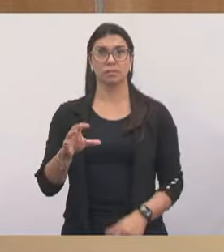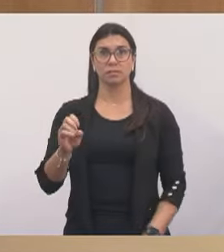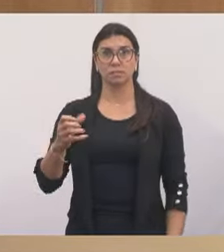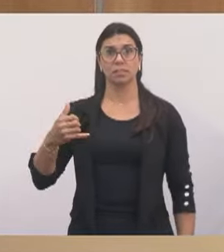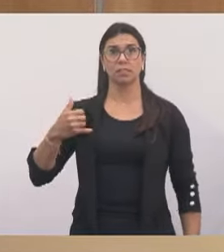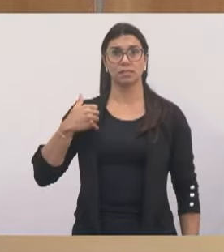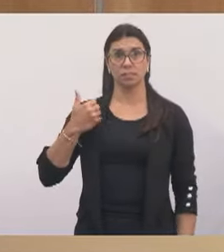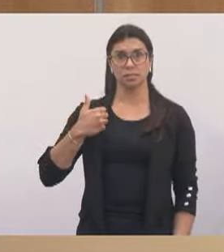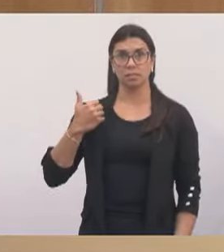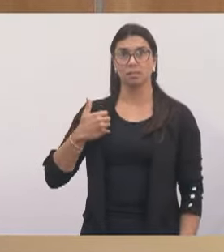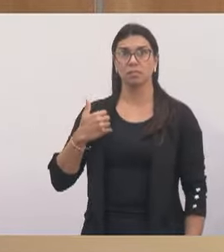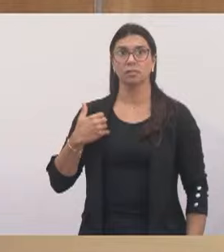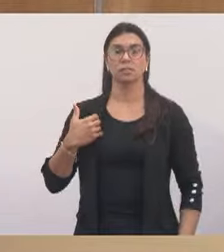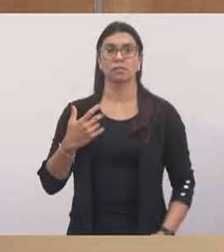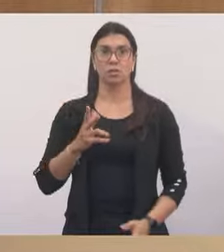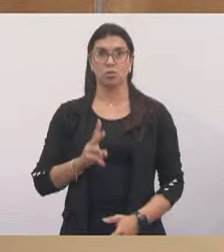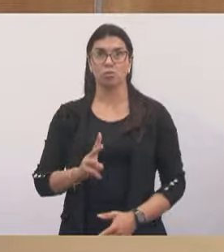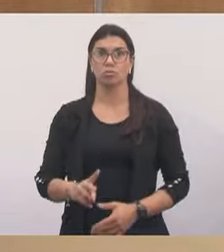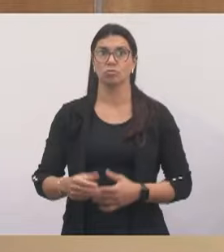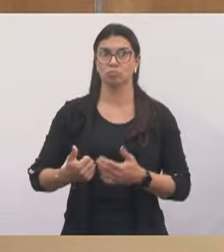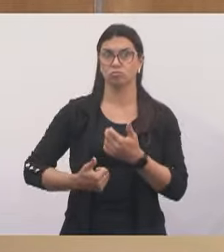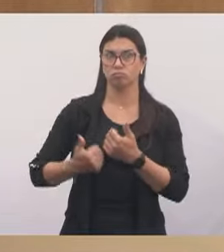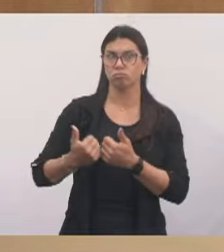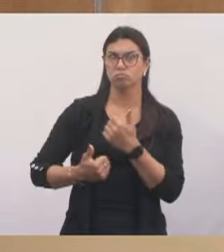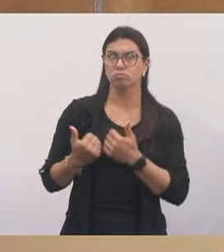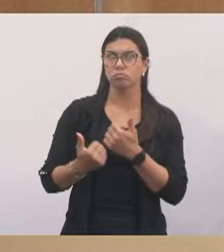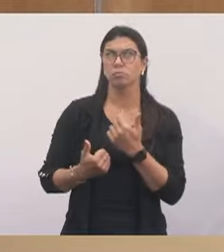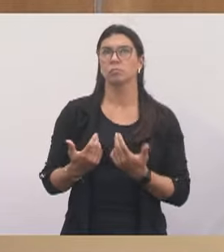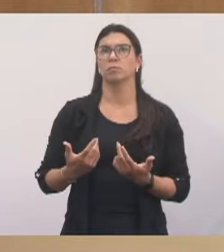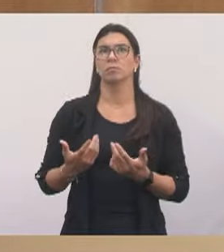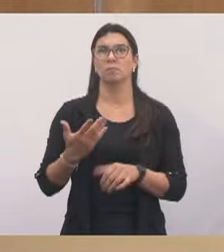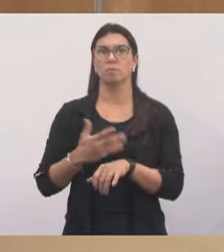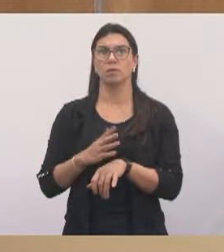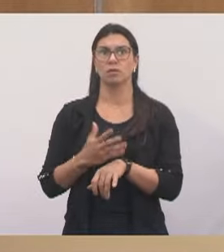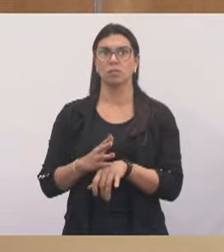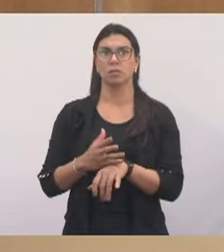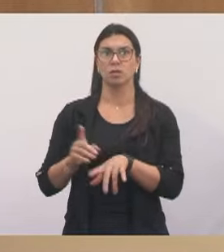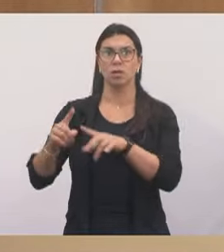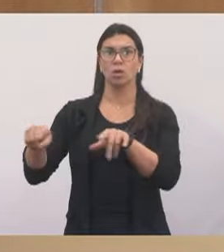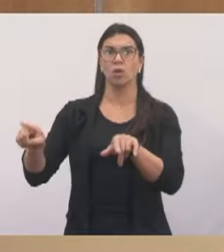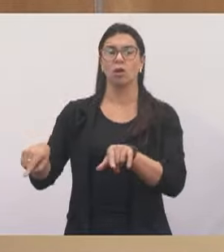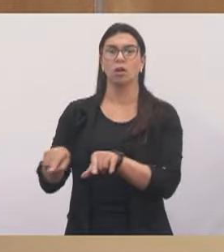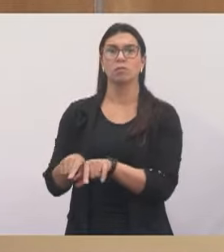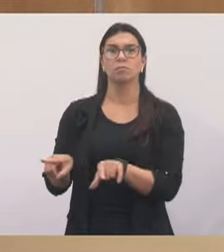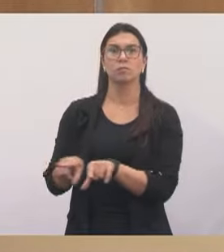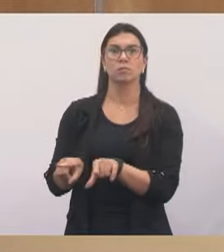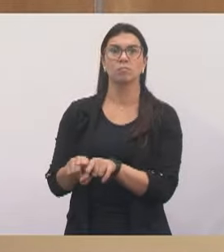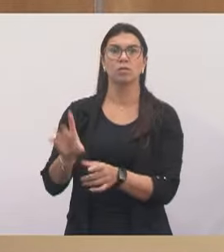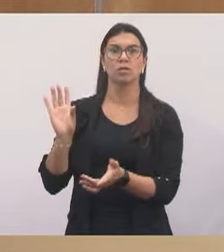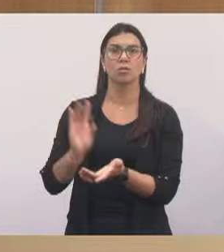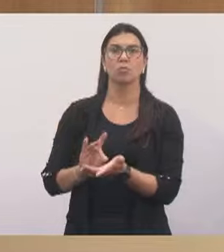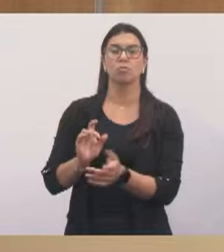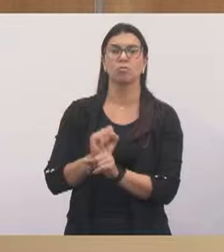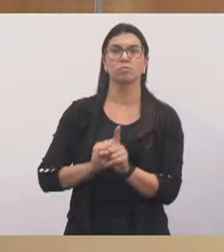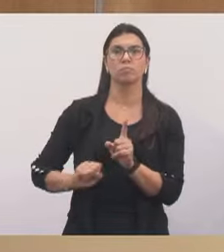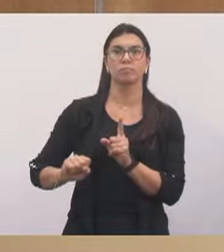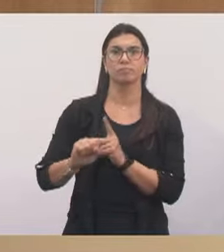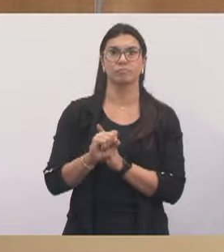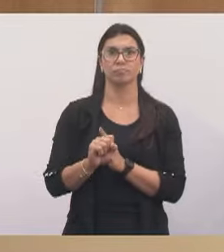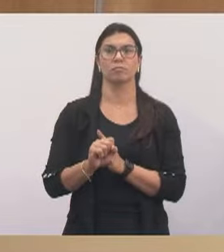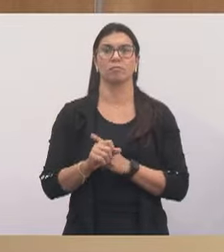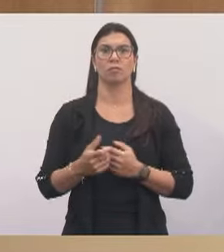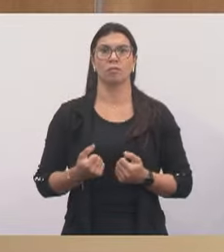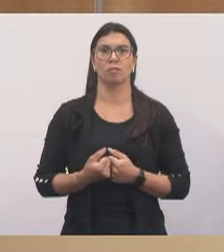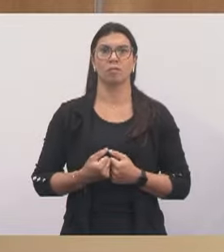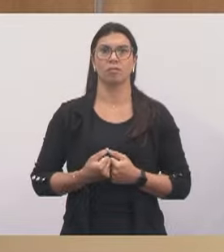jogando bola, né? Correndo, fazendo gols. Então, o campo também cumpre uma função social muito importante. Então,